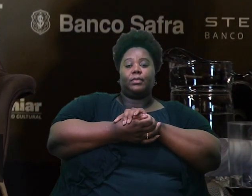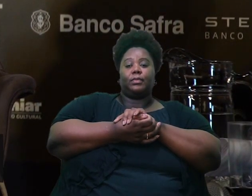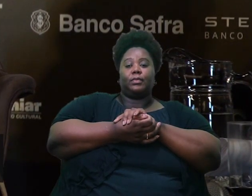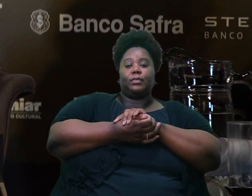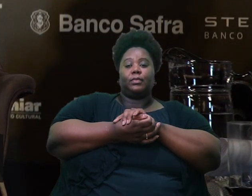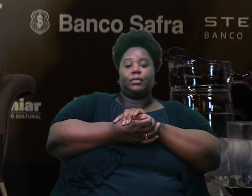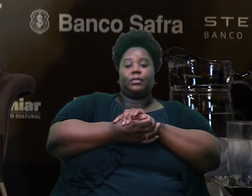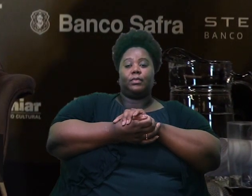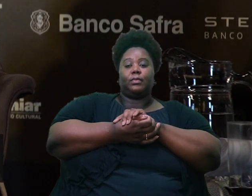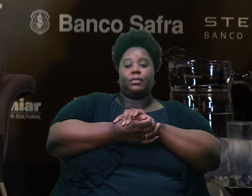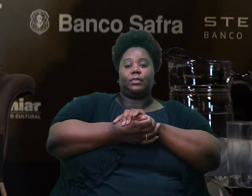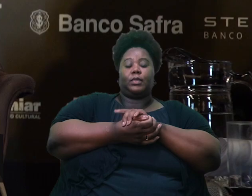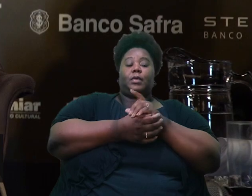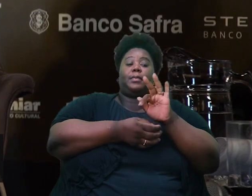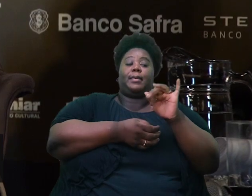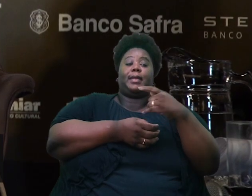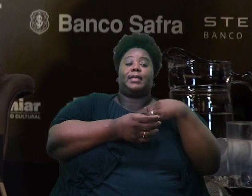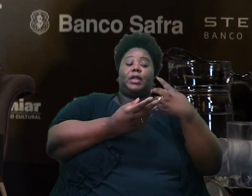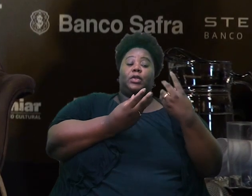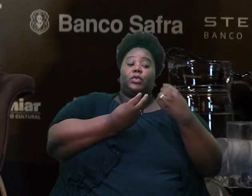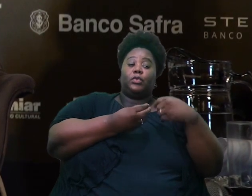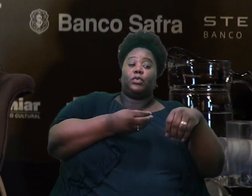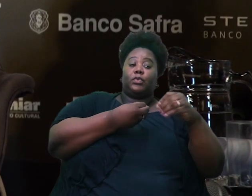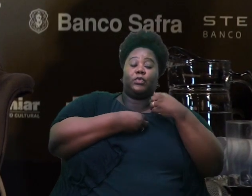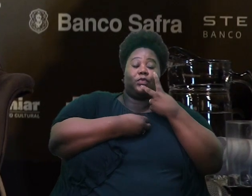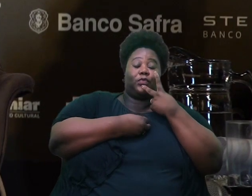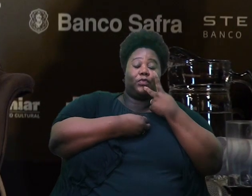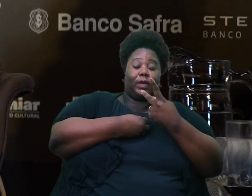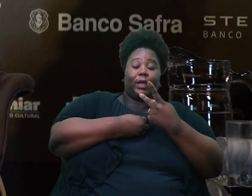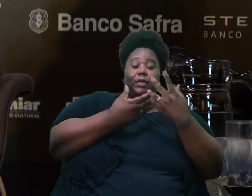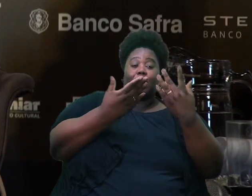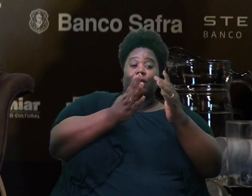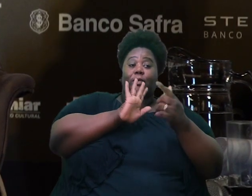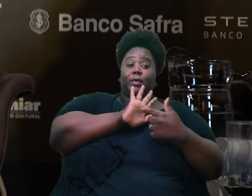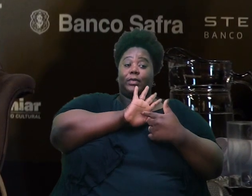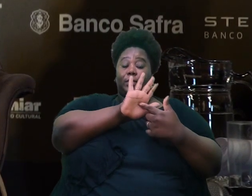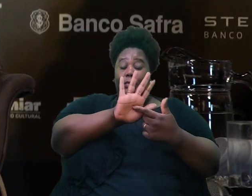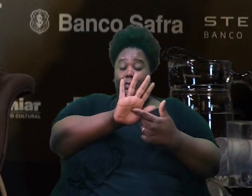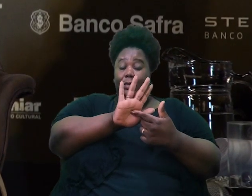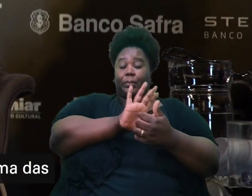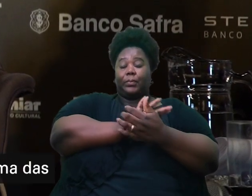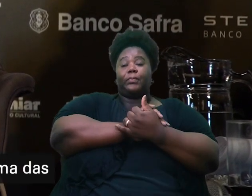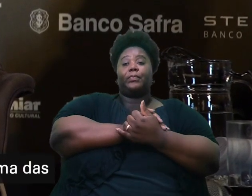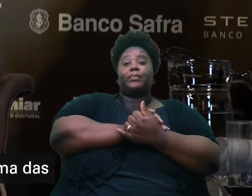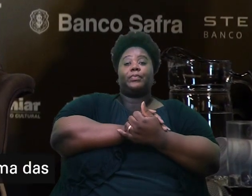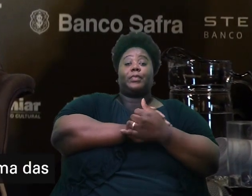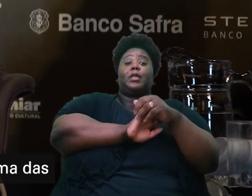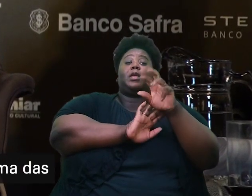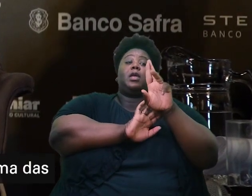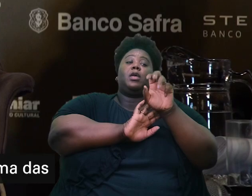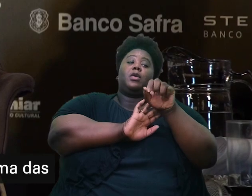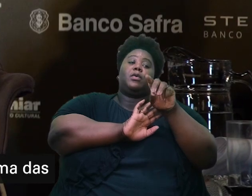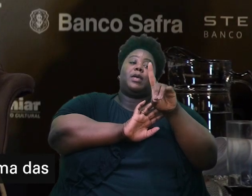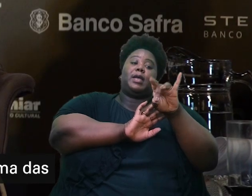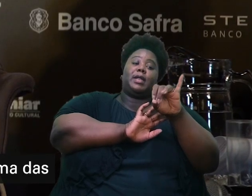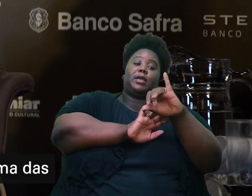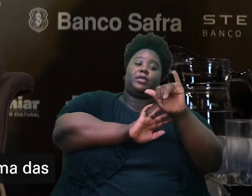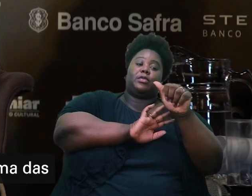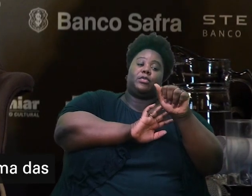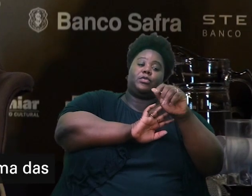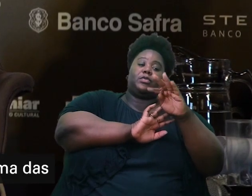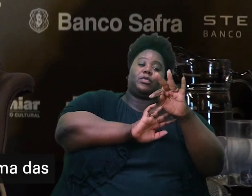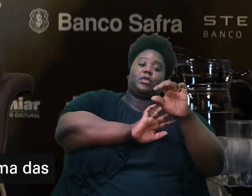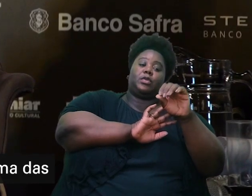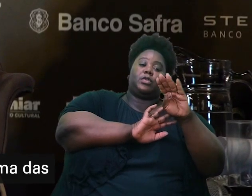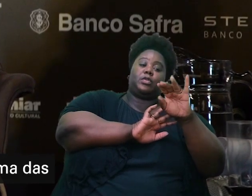a honra de trazer à luz, agora com essa exposição, o reinado do Jatobá, eu